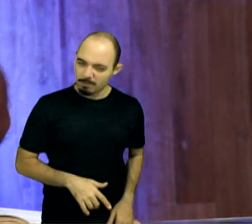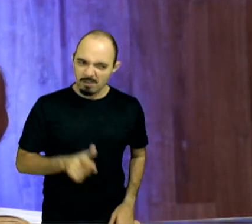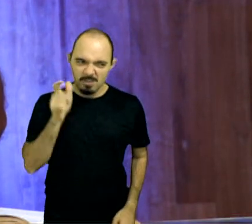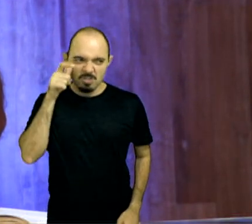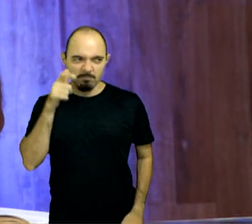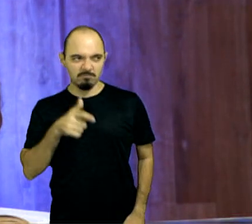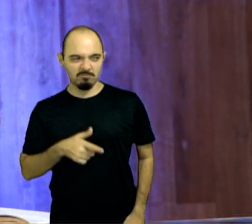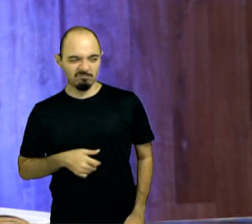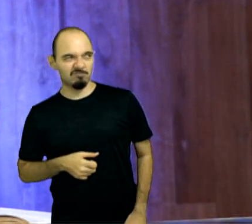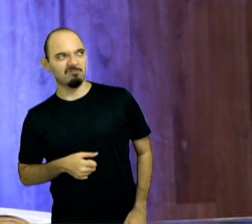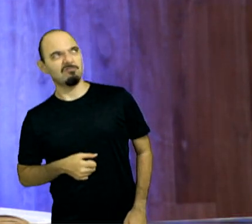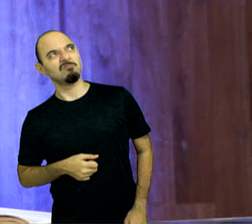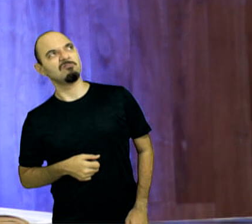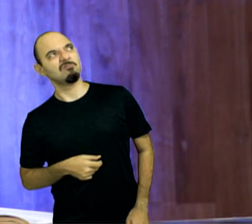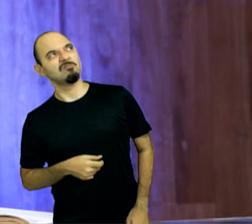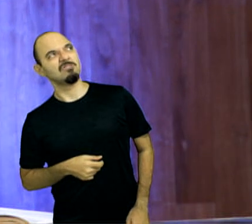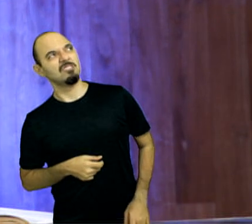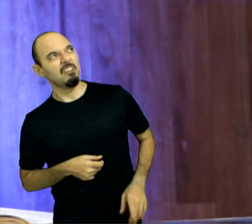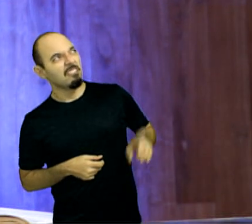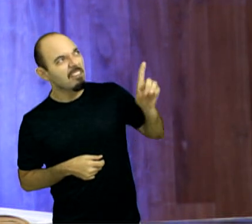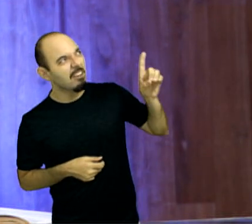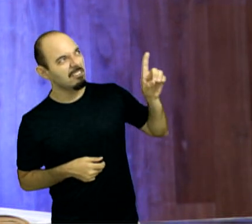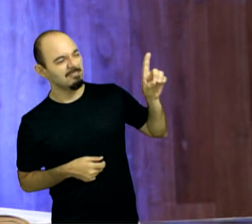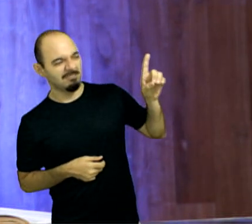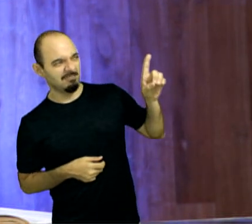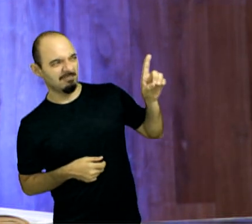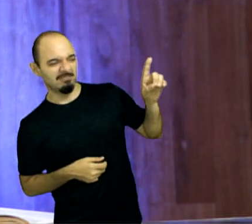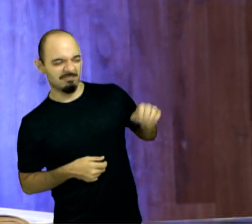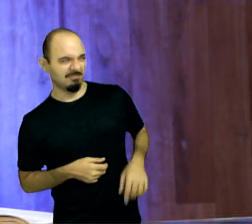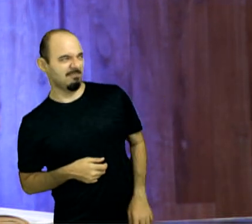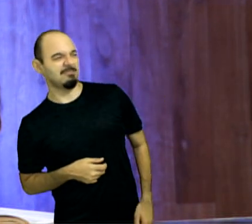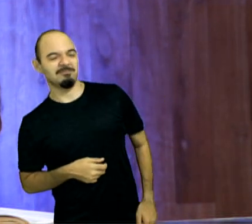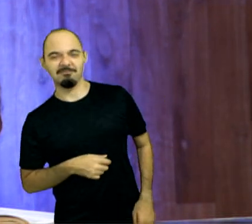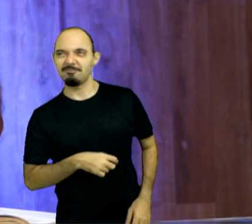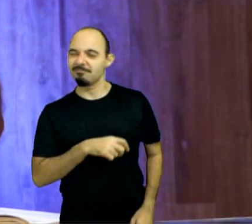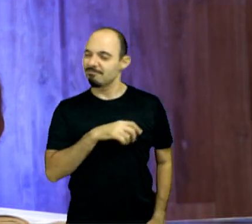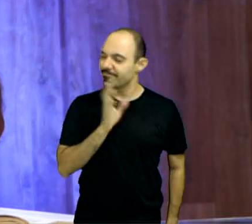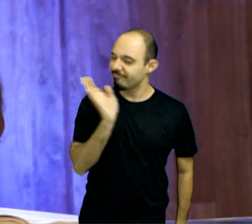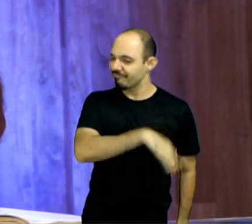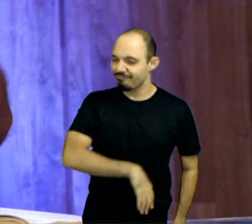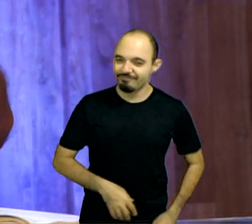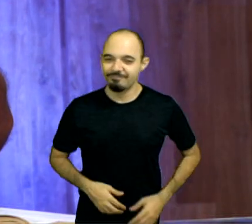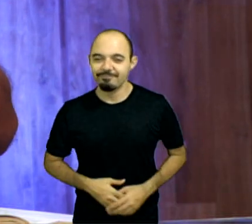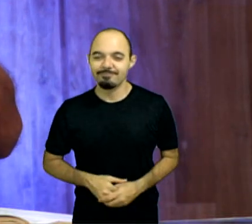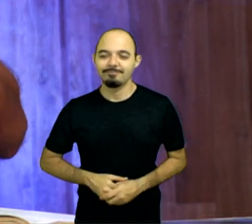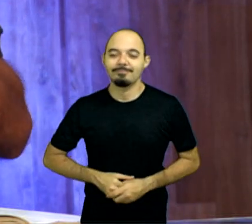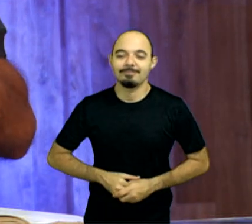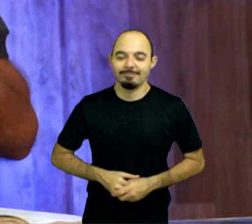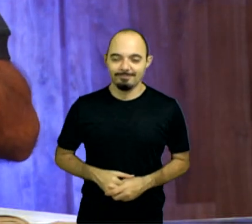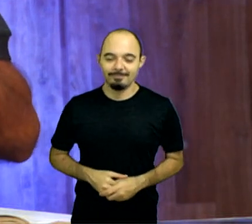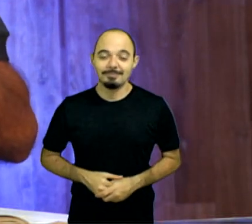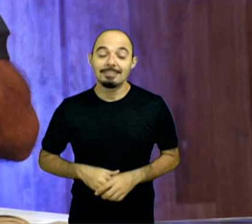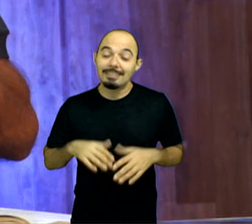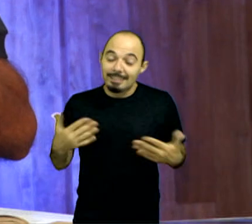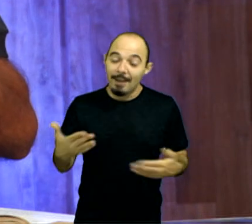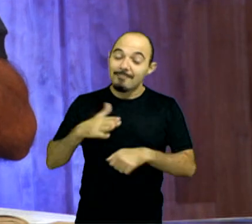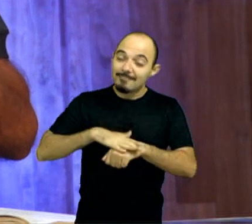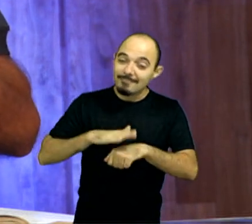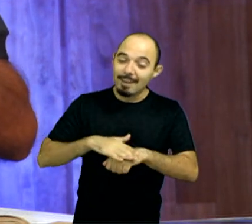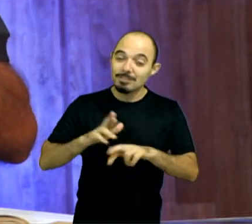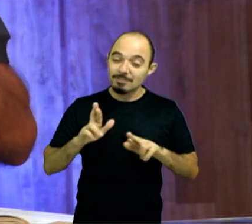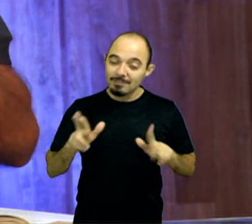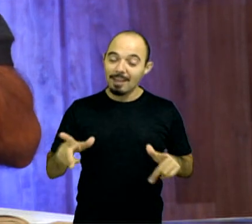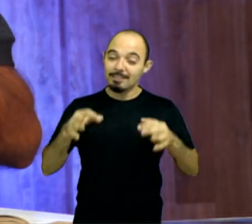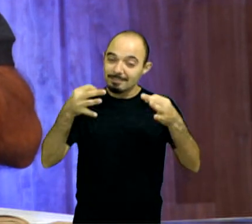Estabeleça um alto nível para você, como cristão, como profissional,